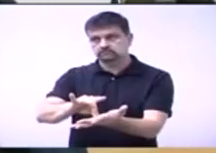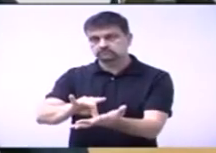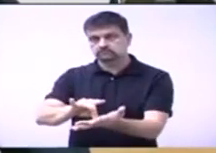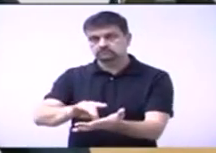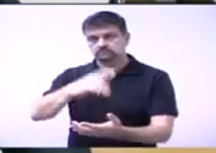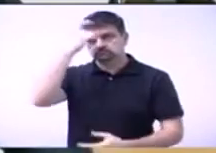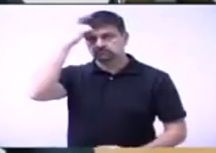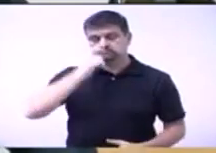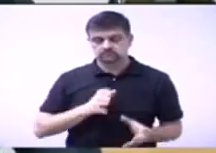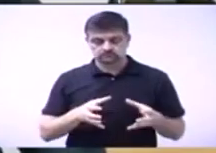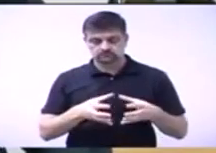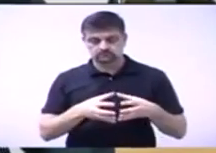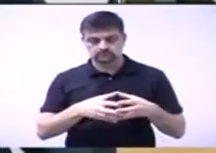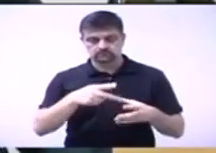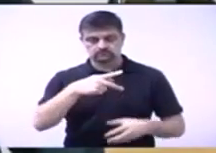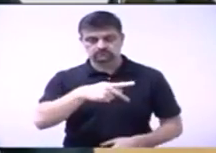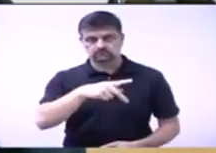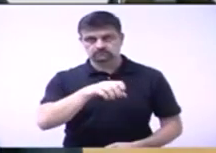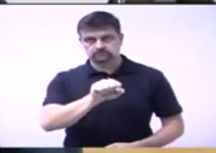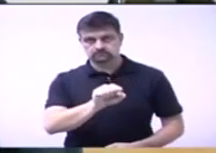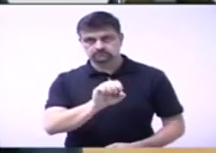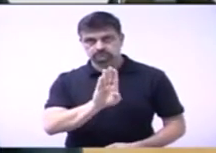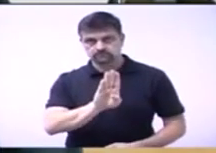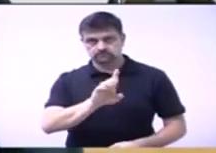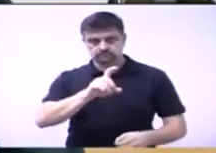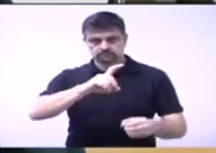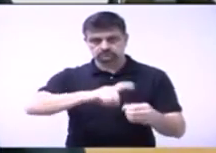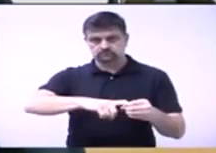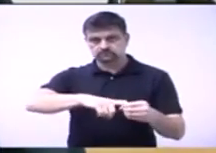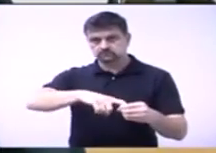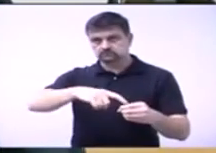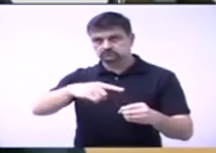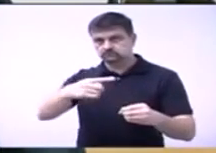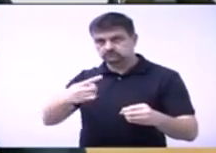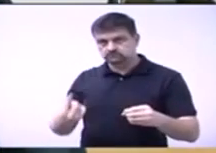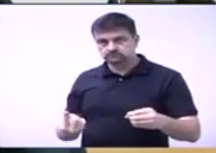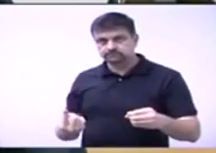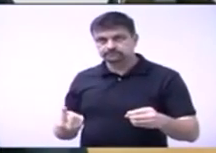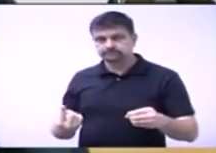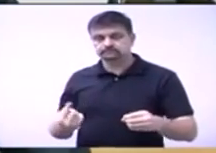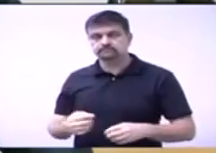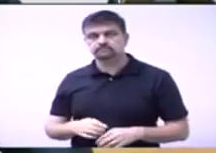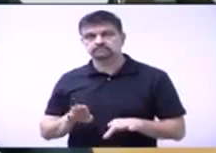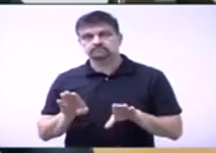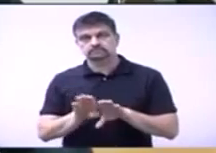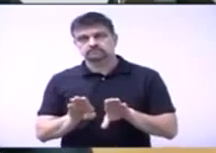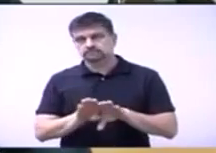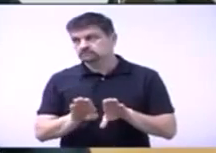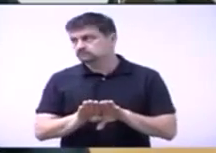a minha desfiliação do PSB. Também